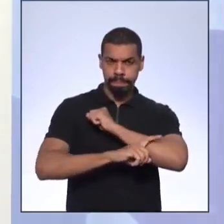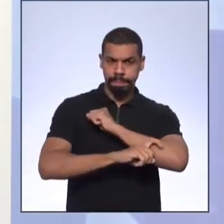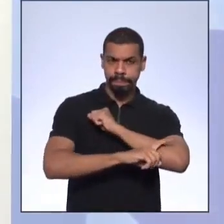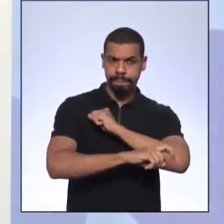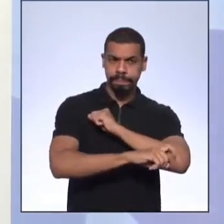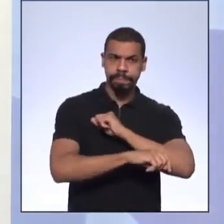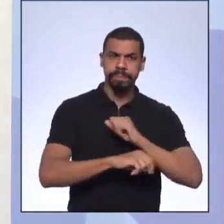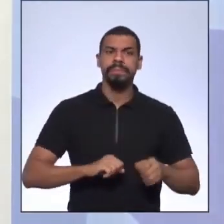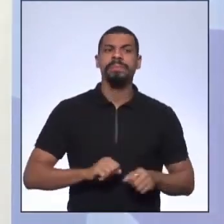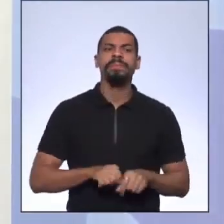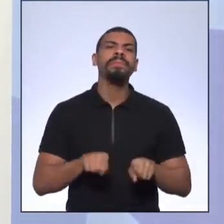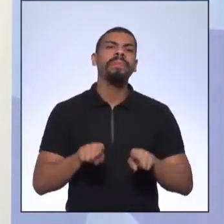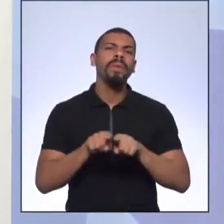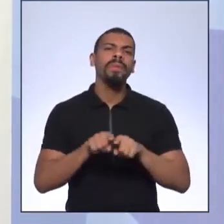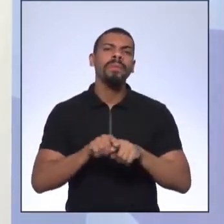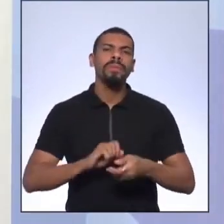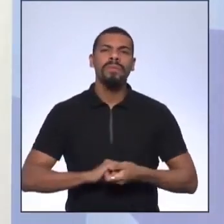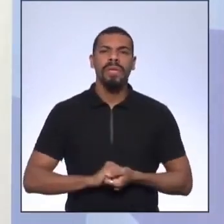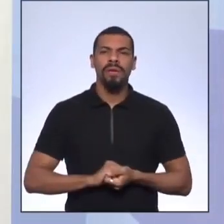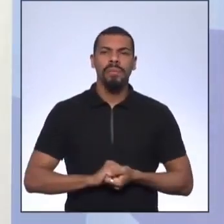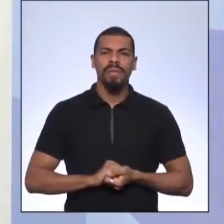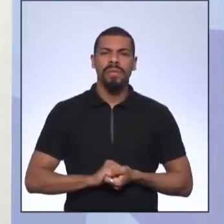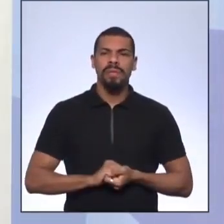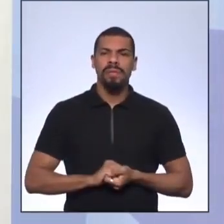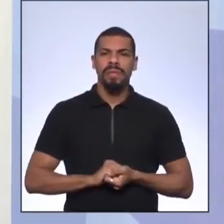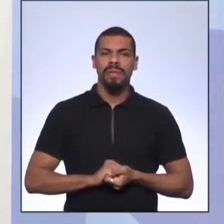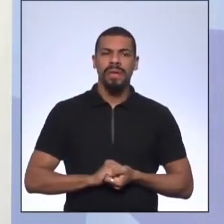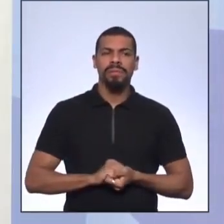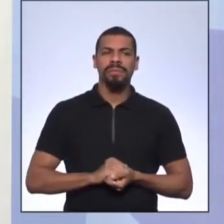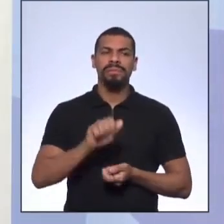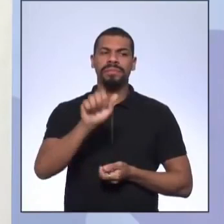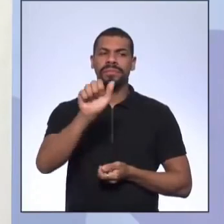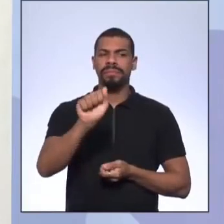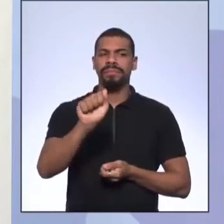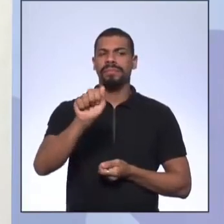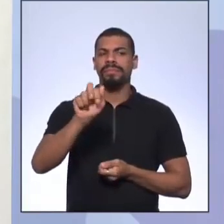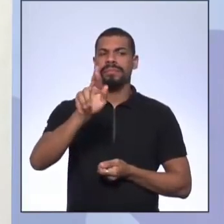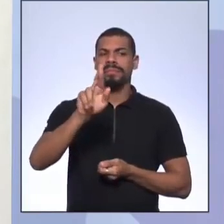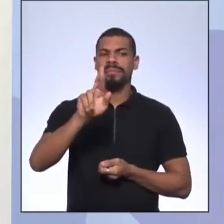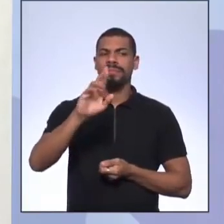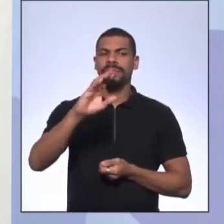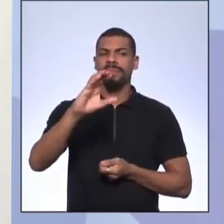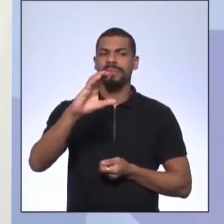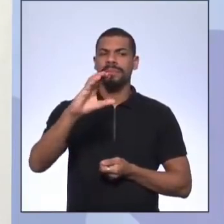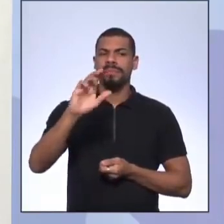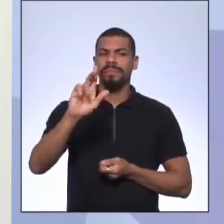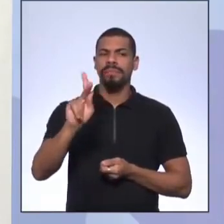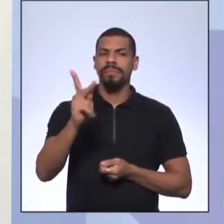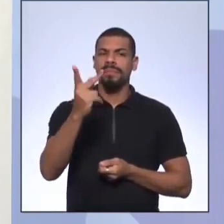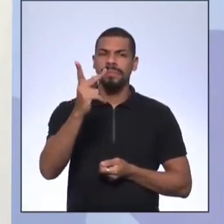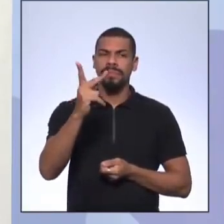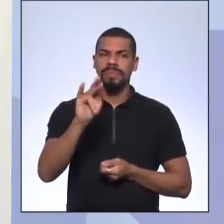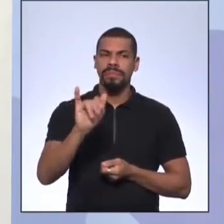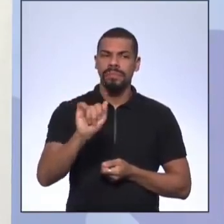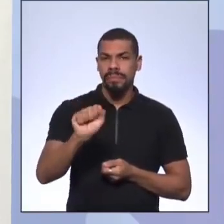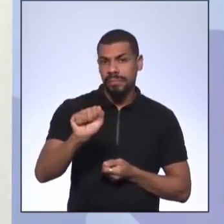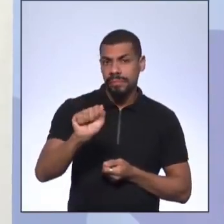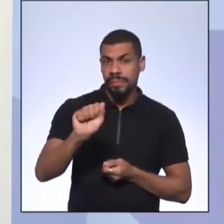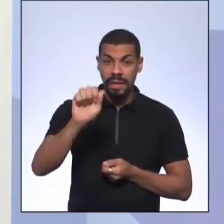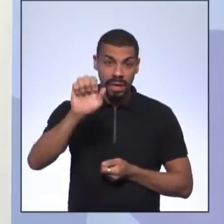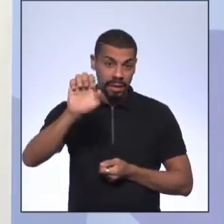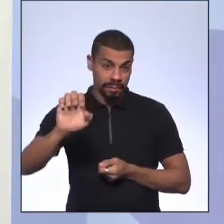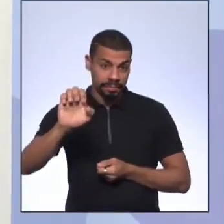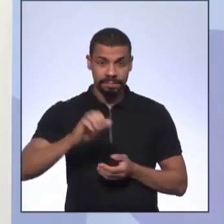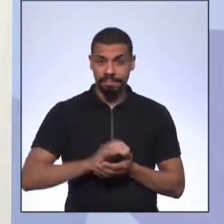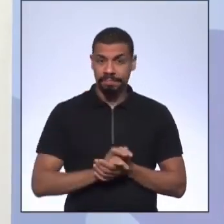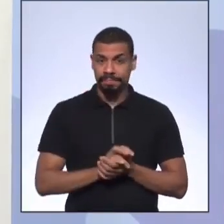que são aquelas bactérias termófilas, são aquelas bactérias que têm algumas